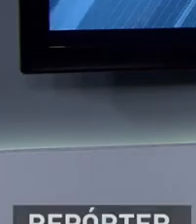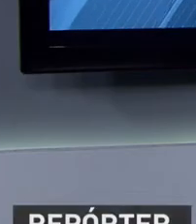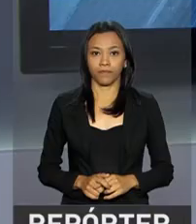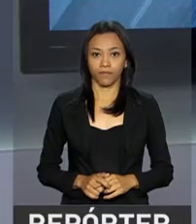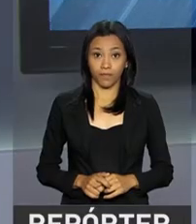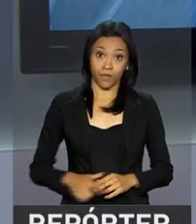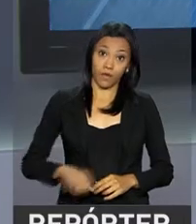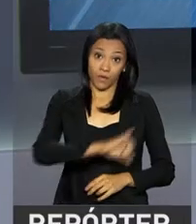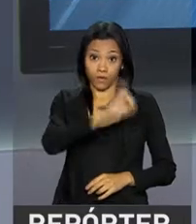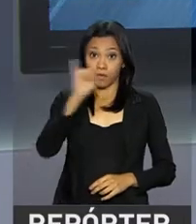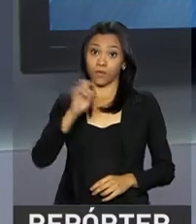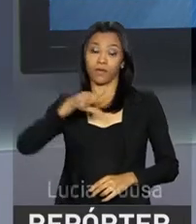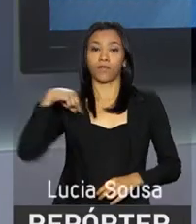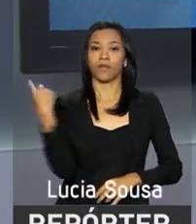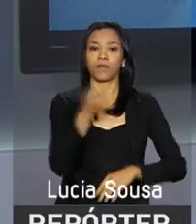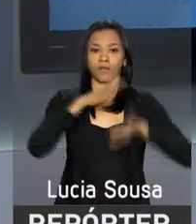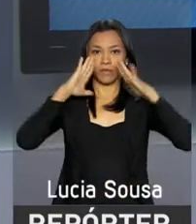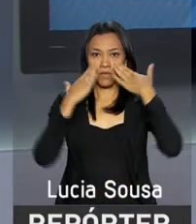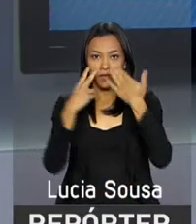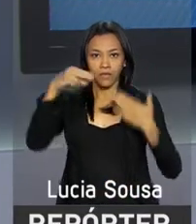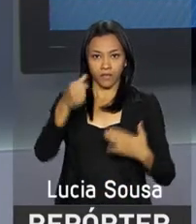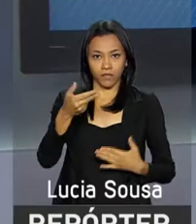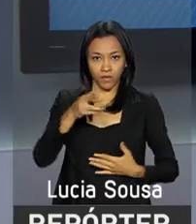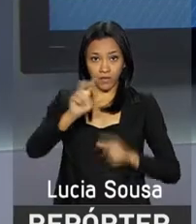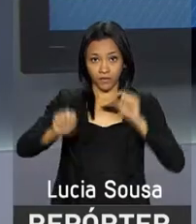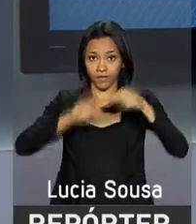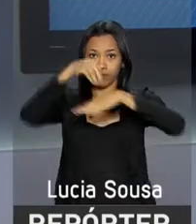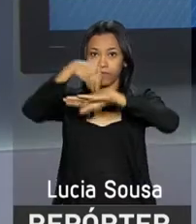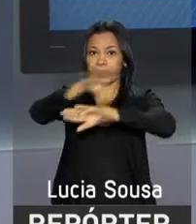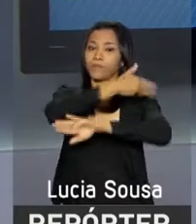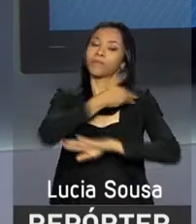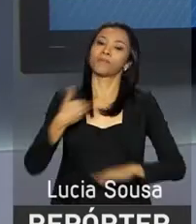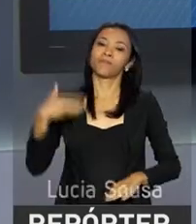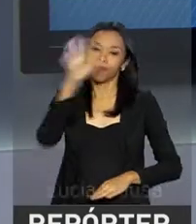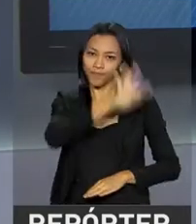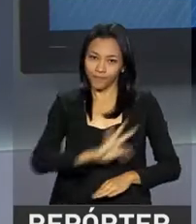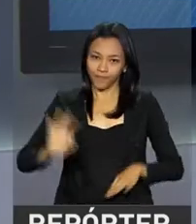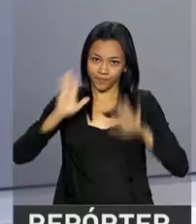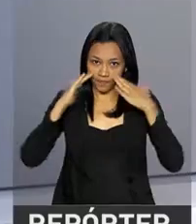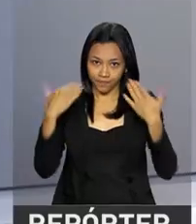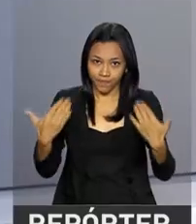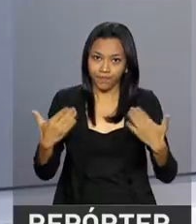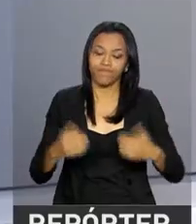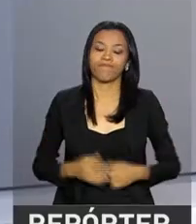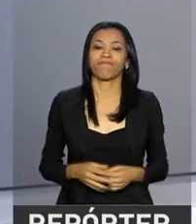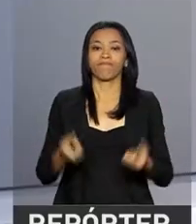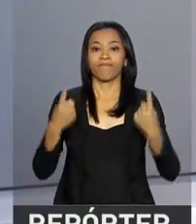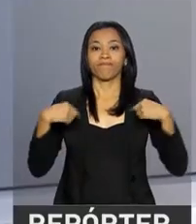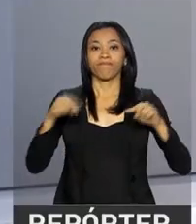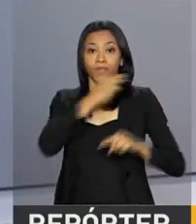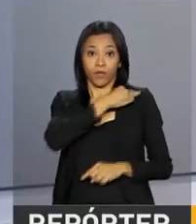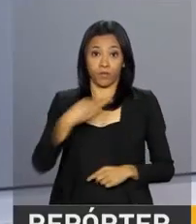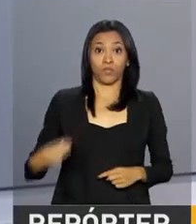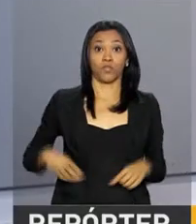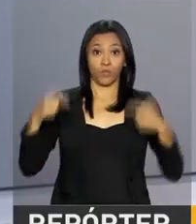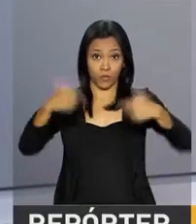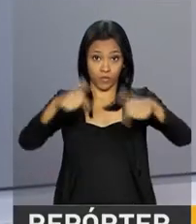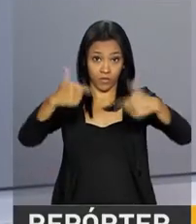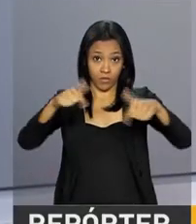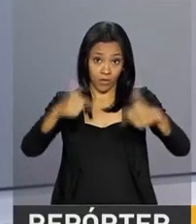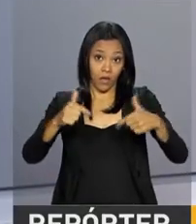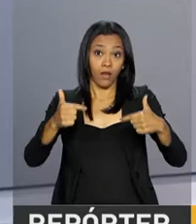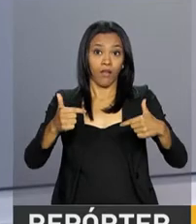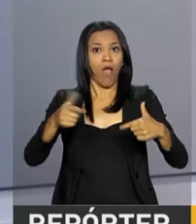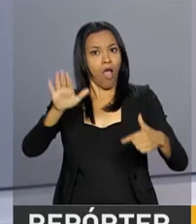olá o repórter nbr com as notícias do governo federal está no ar o ministro do trabalho ronaldo nogueira